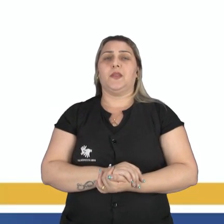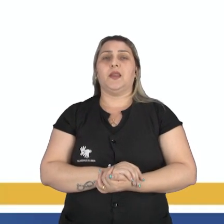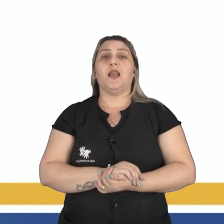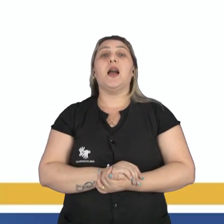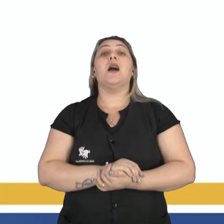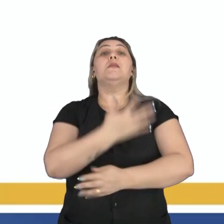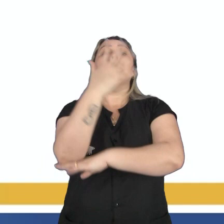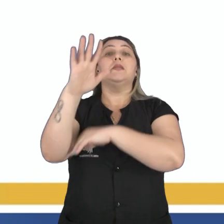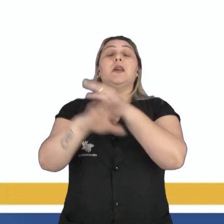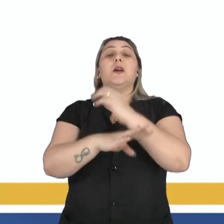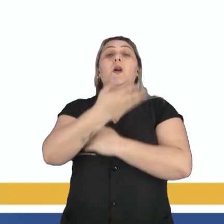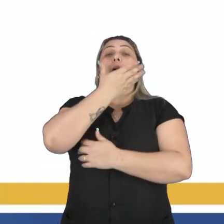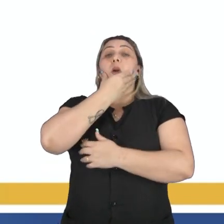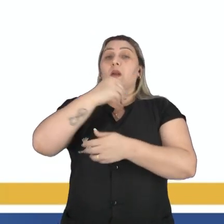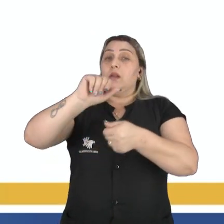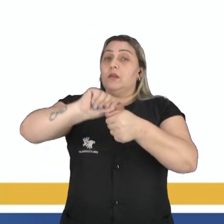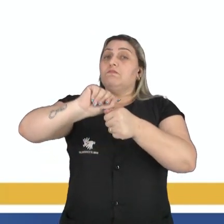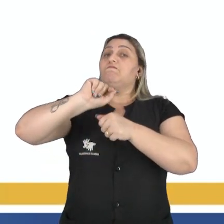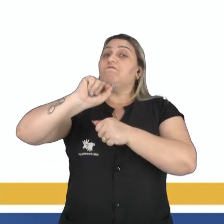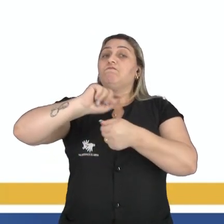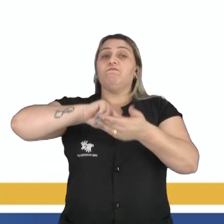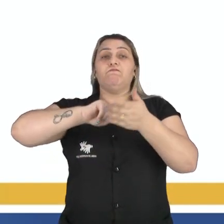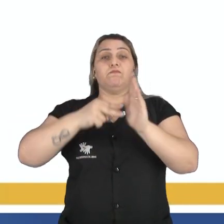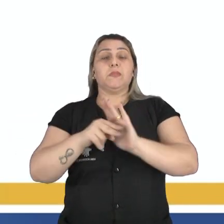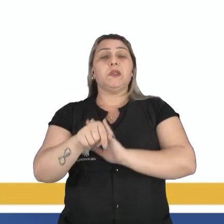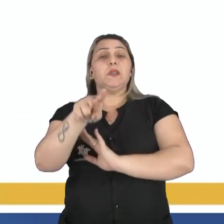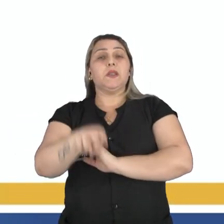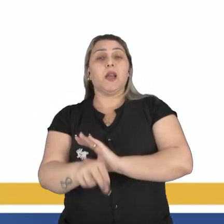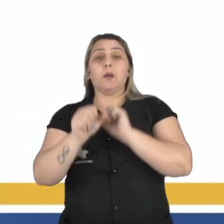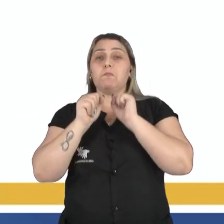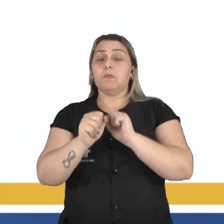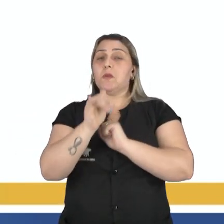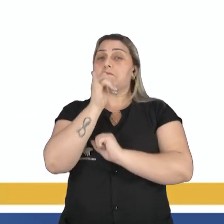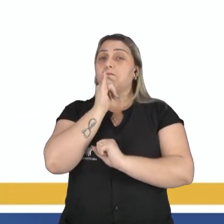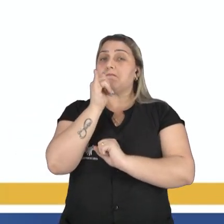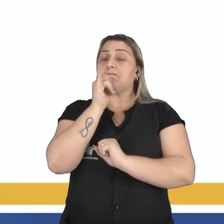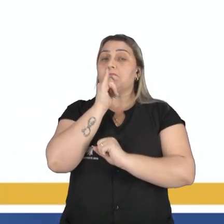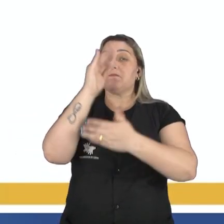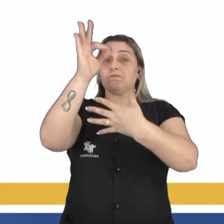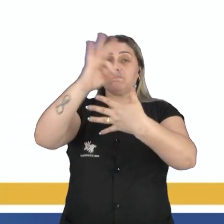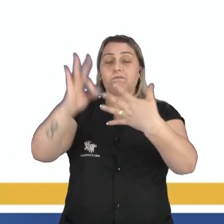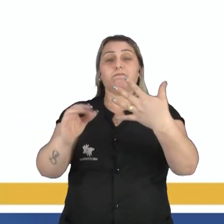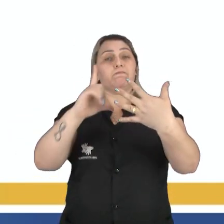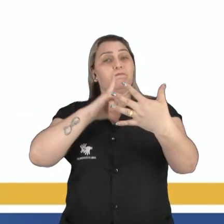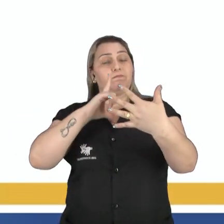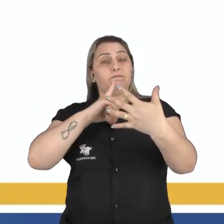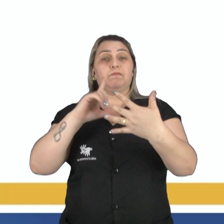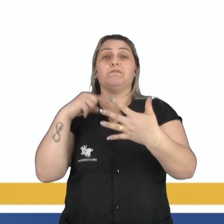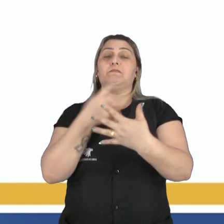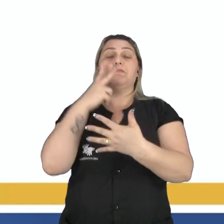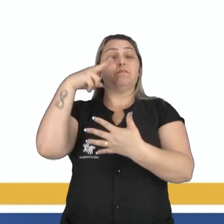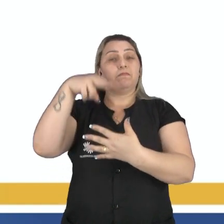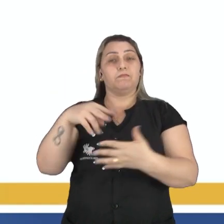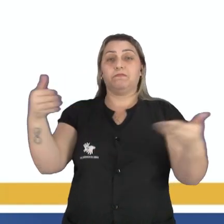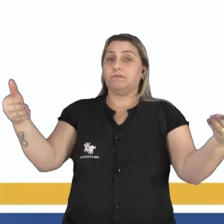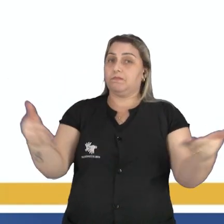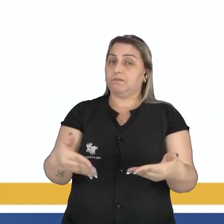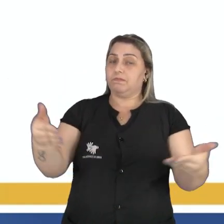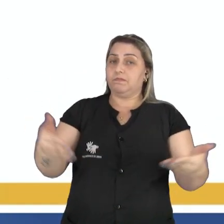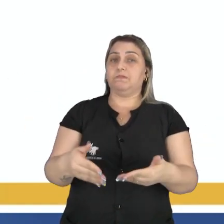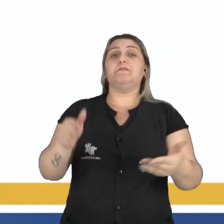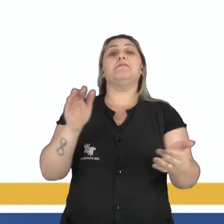E uma paisagem humanizada, o que é? Quem pode dizer algum exemplo de elemento que existe nela? Nós vimos agora há